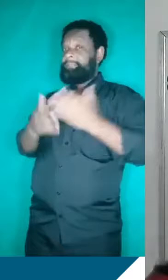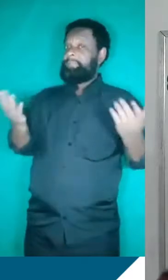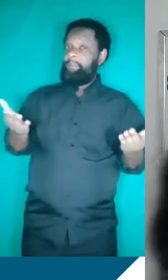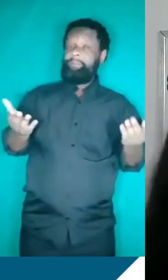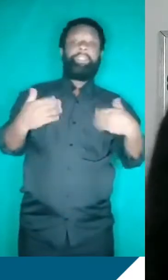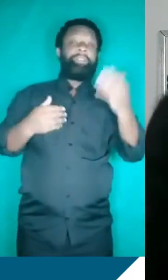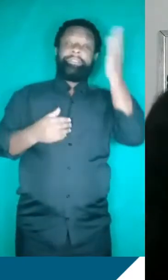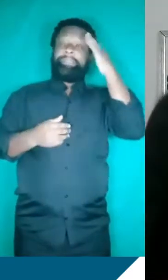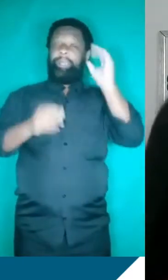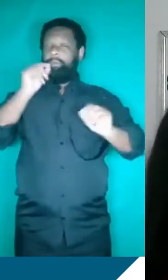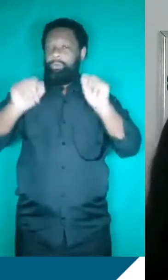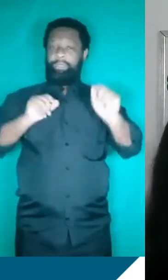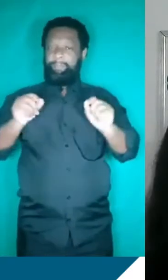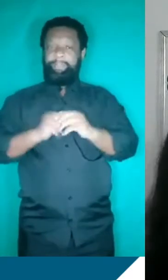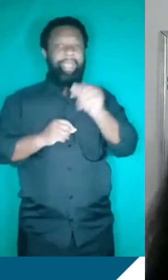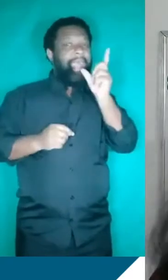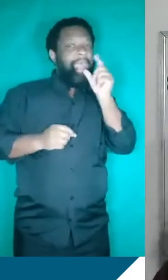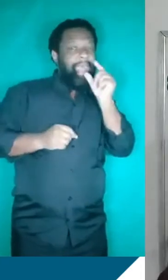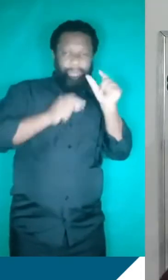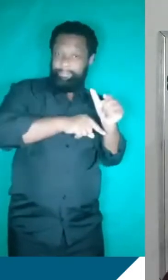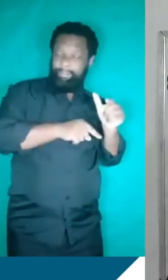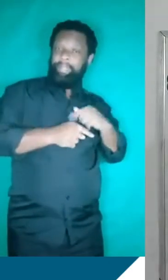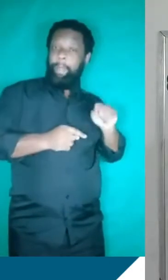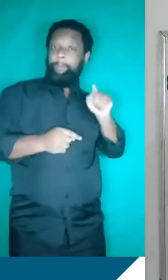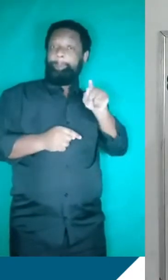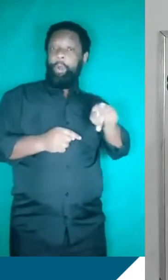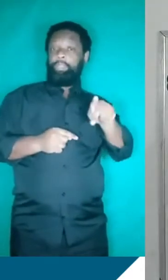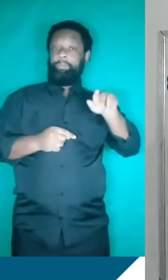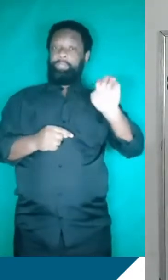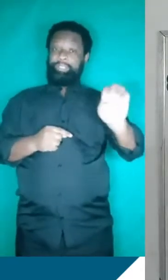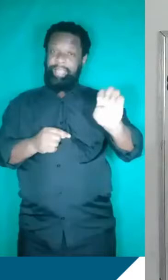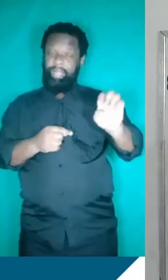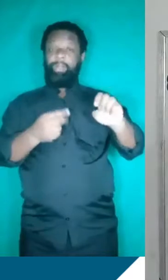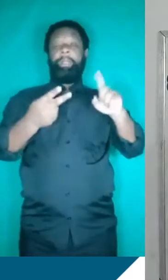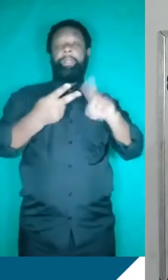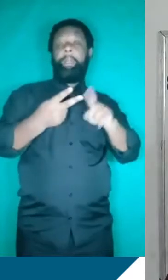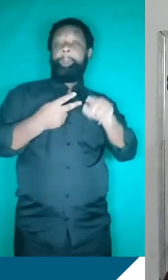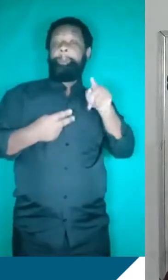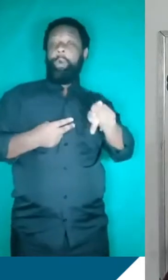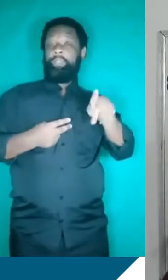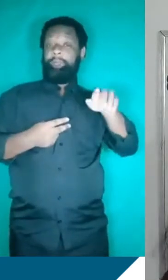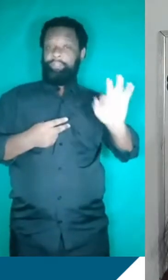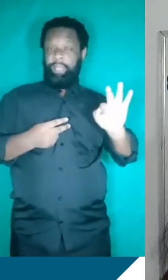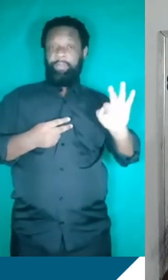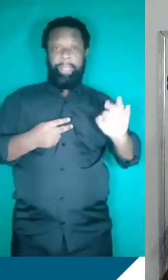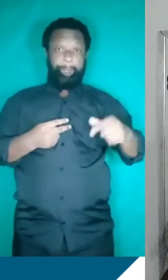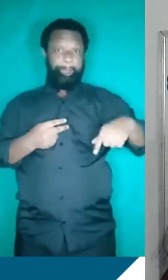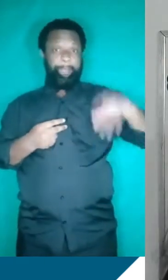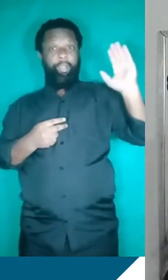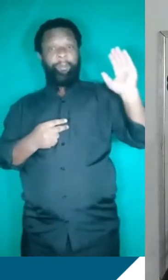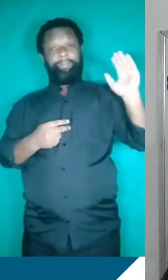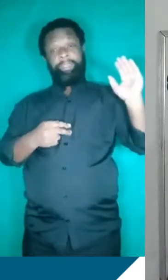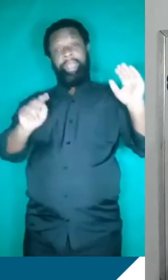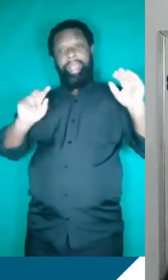exemplo. Então, pessoal, nós já sabemos que a água terá ponto de ebulição e ponto de fusão também maior do que o